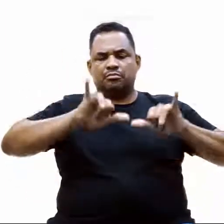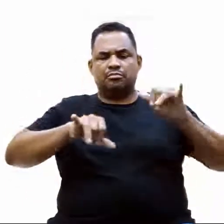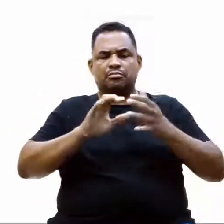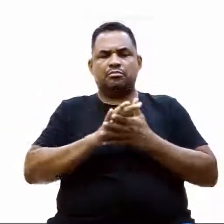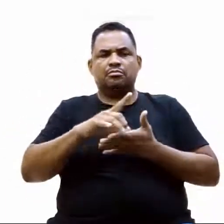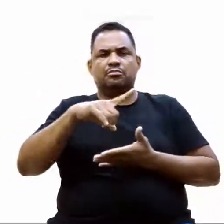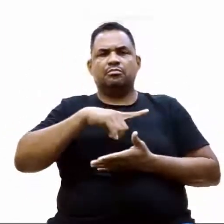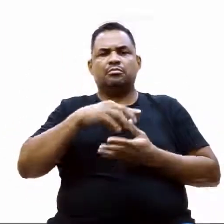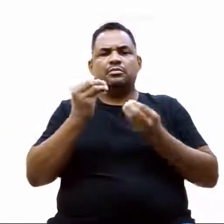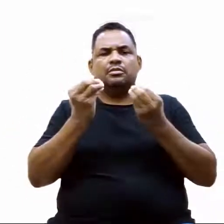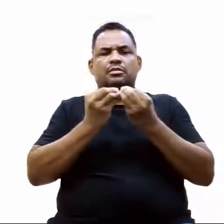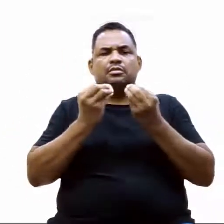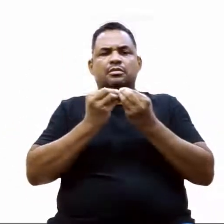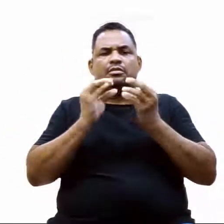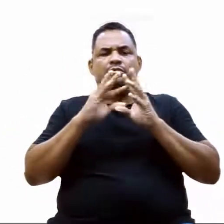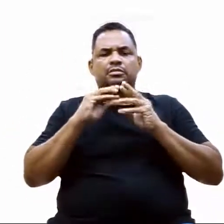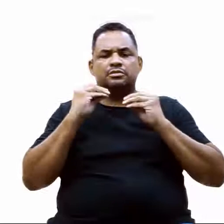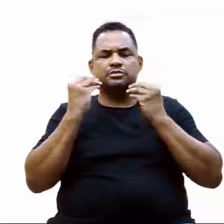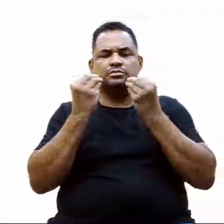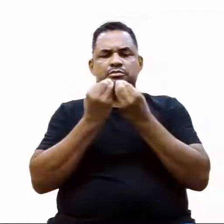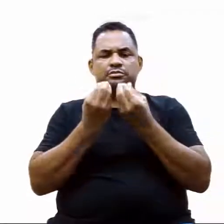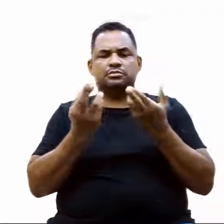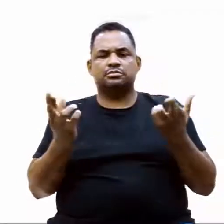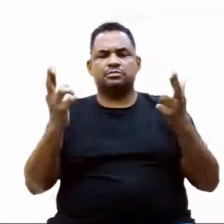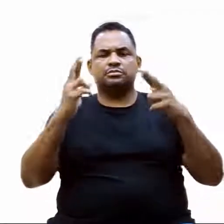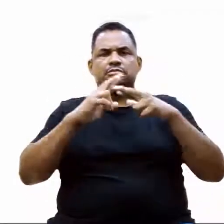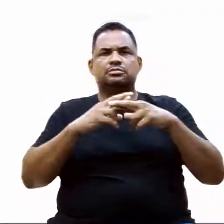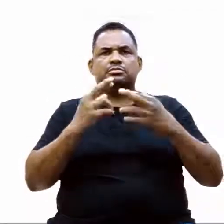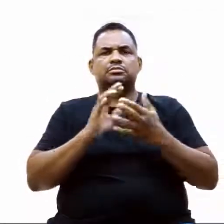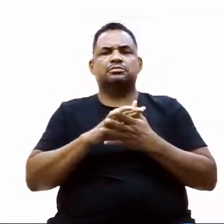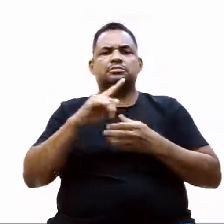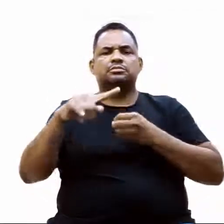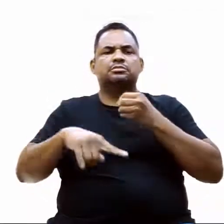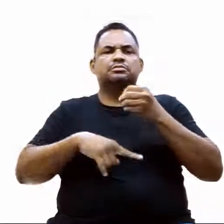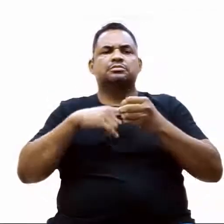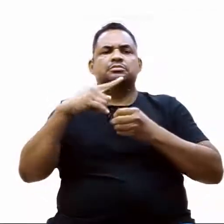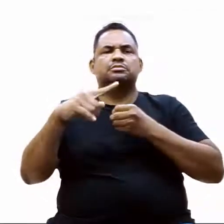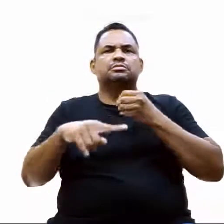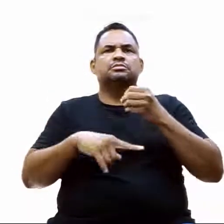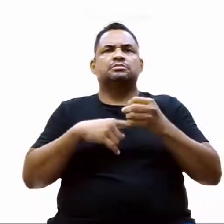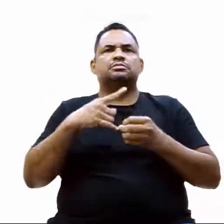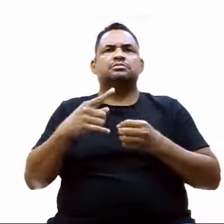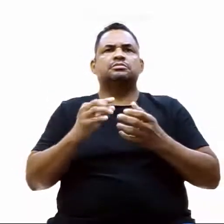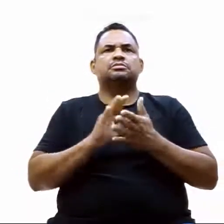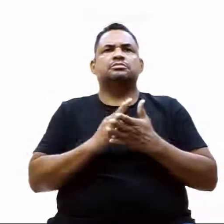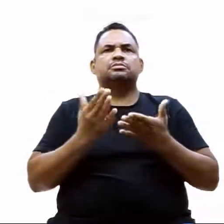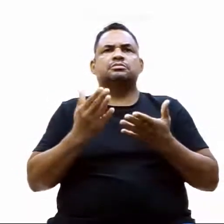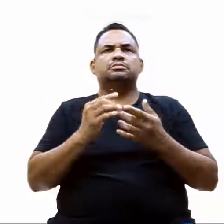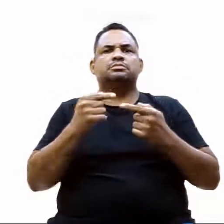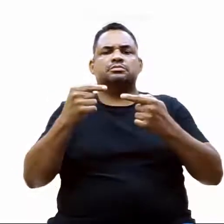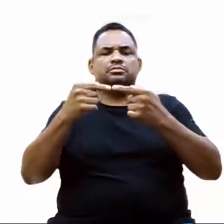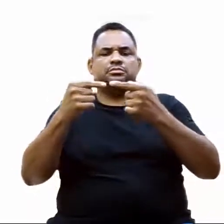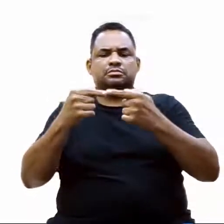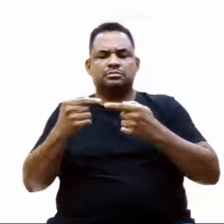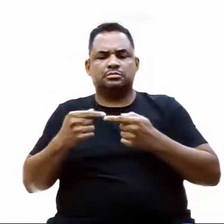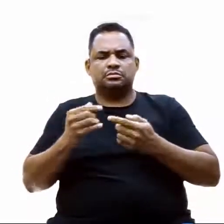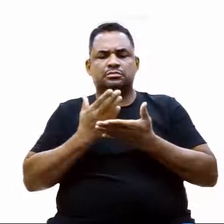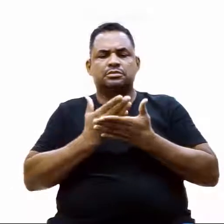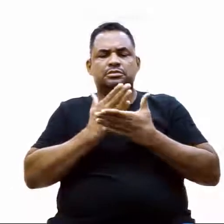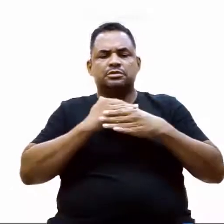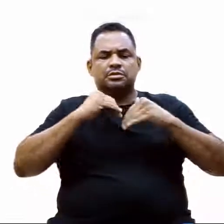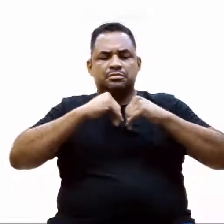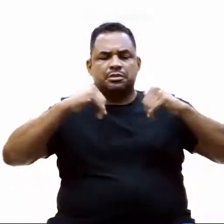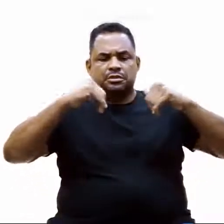daquelas substâncias reagentes, os átomos entre si, okay? As ligações se rompem e